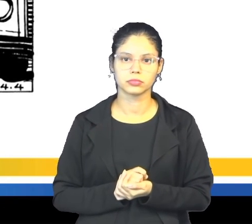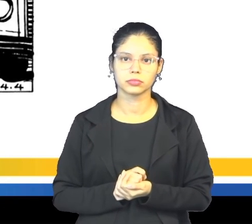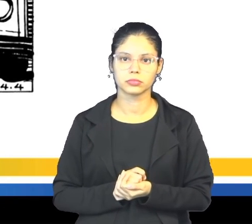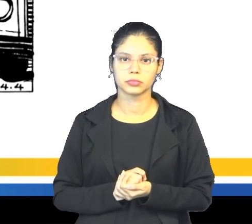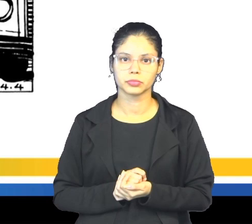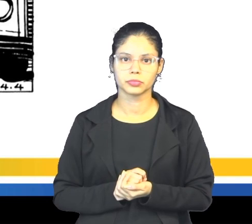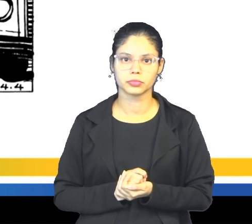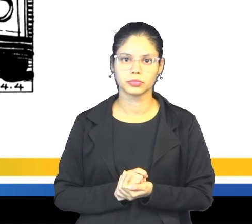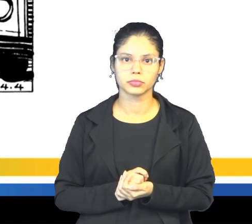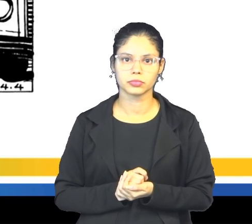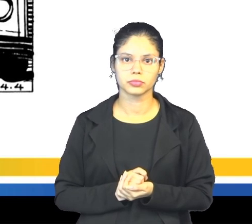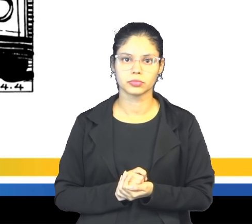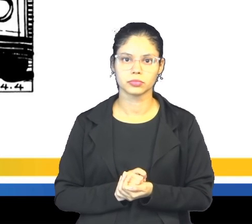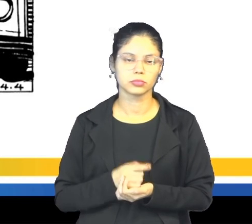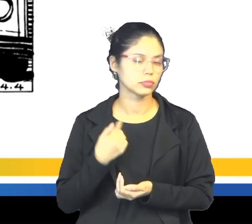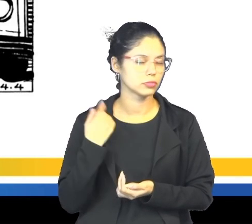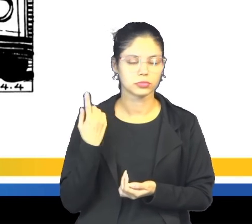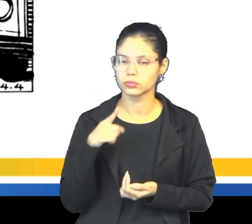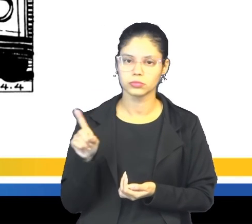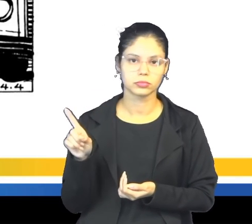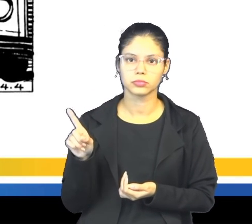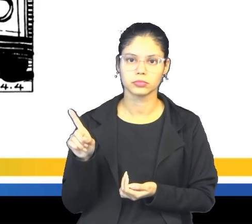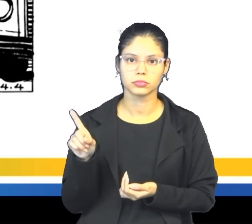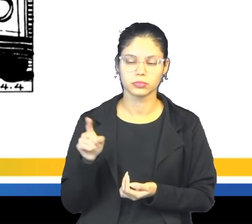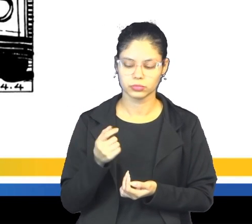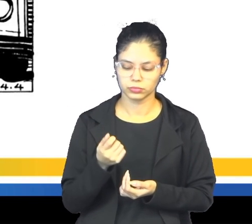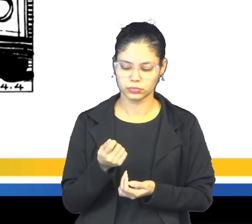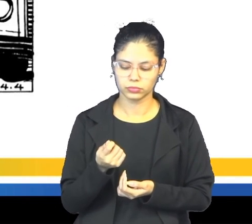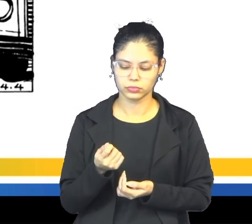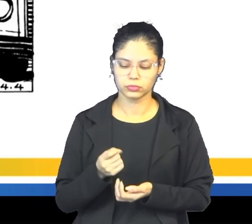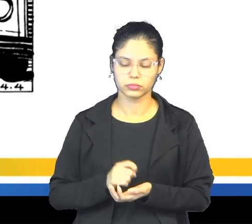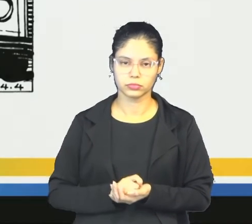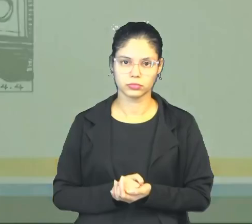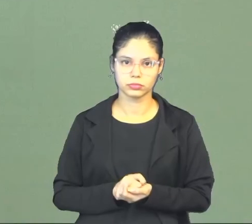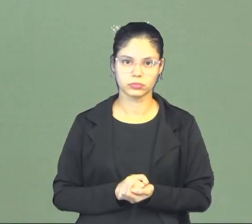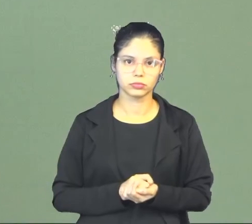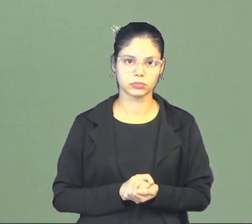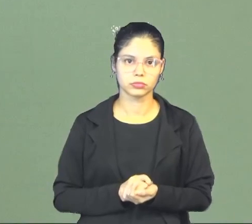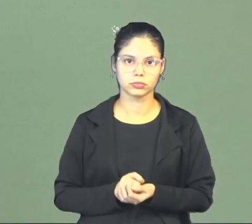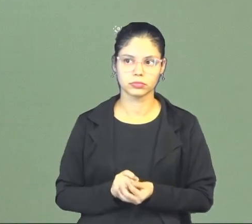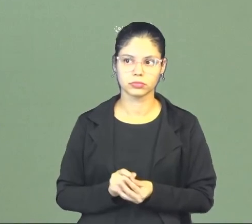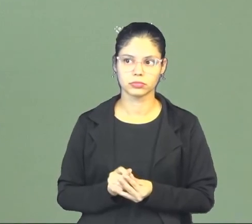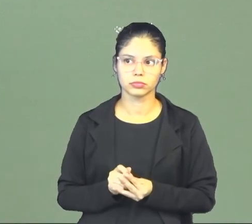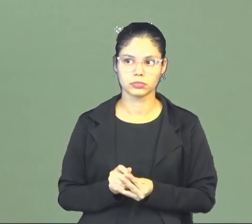quadrinho, I won't, eu não vou, no caso na forma, né, negativa.